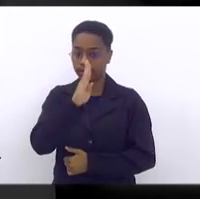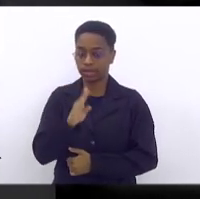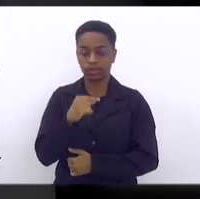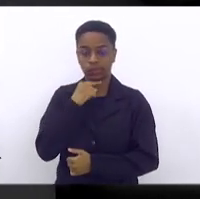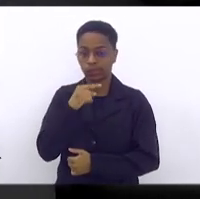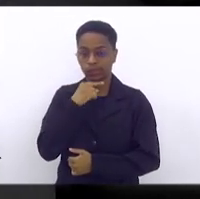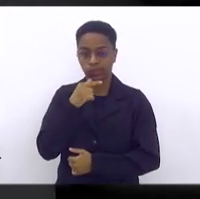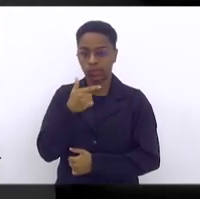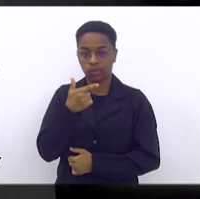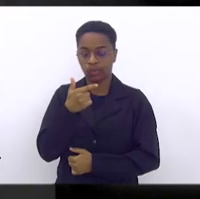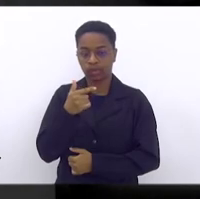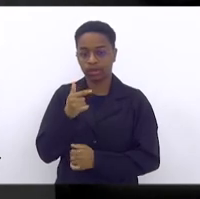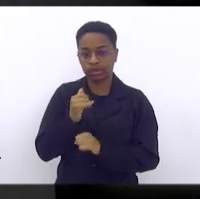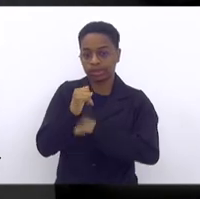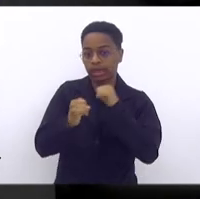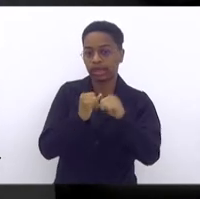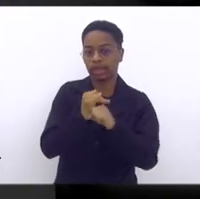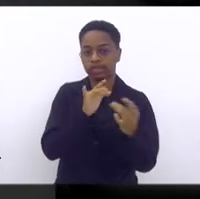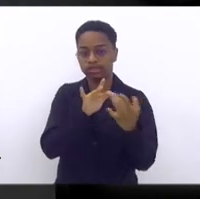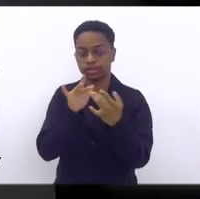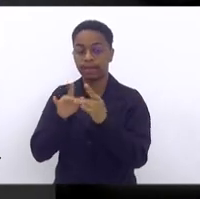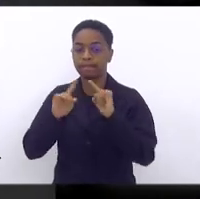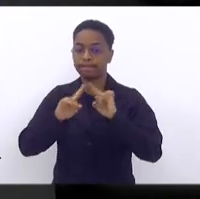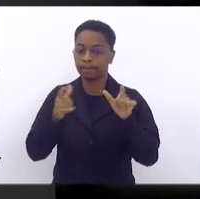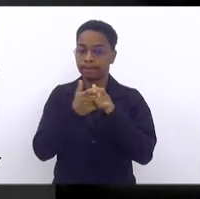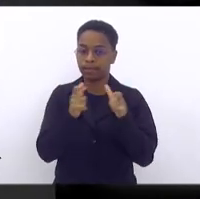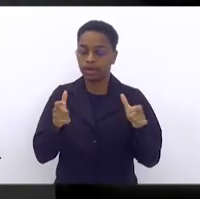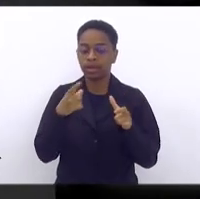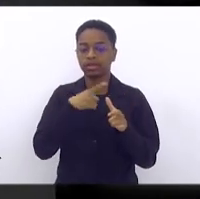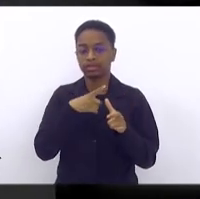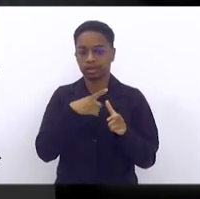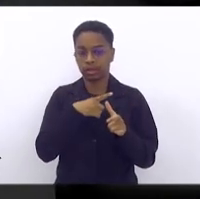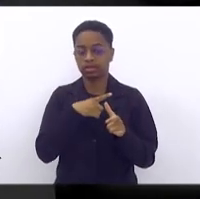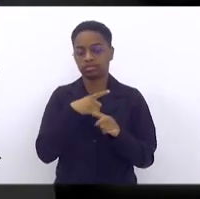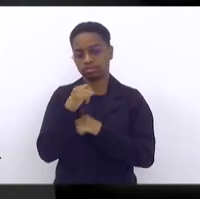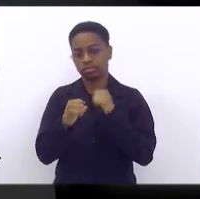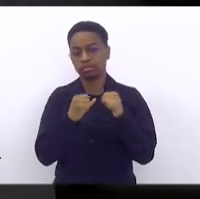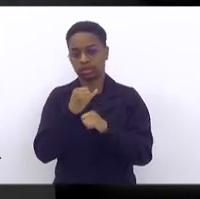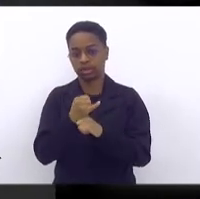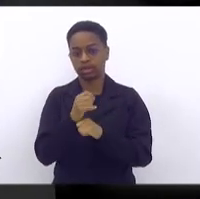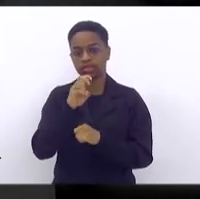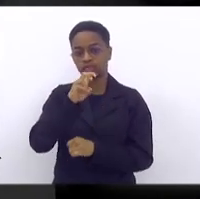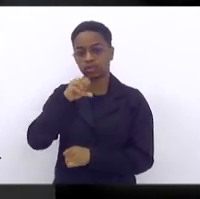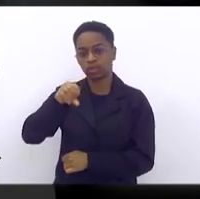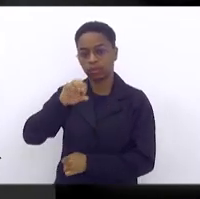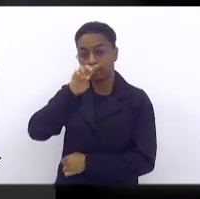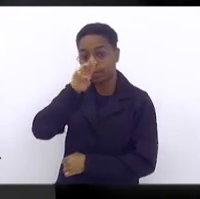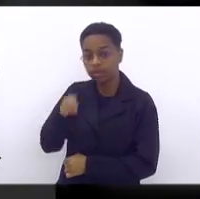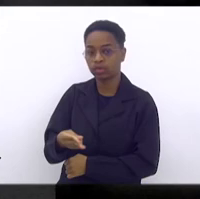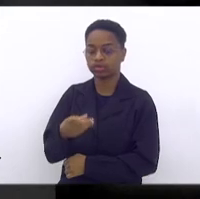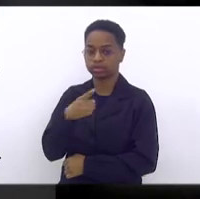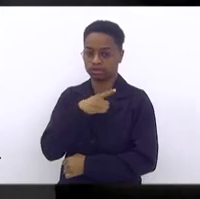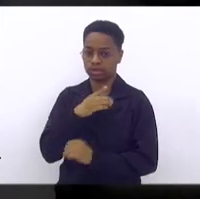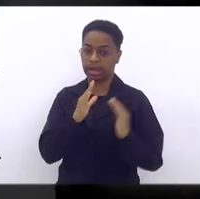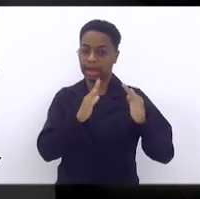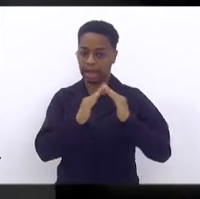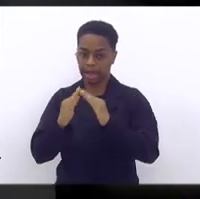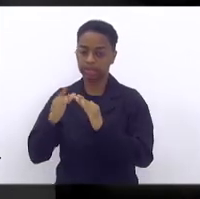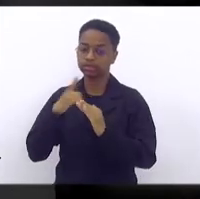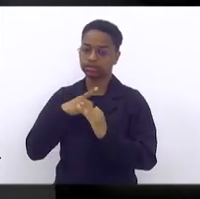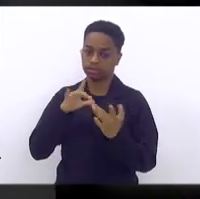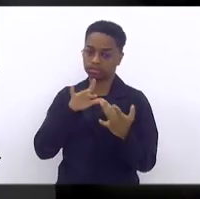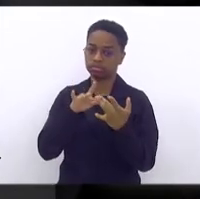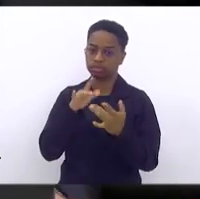internet, mas boa parte deles tem um domicílio com acesso à internet. 59 milhões, né, de domicílios no Brasil têm acesso à